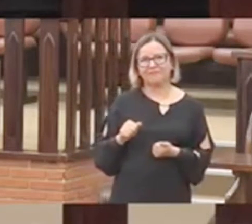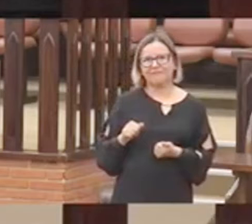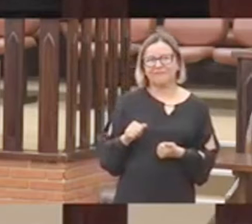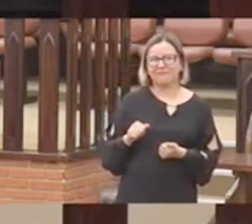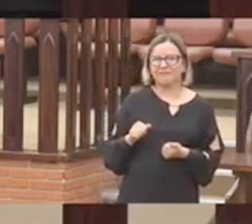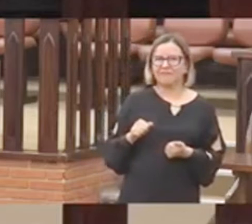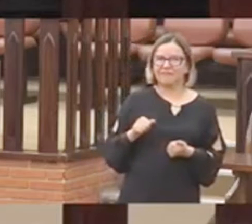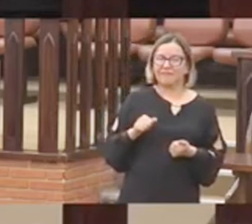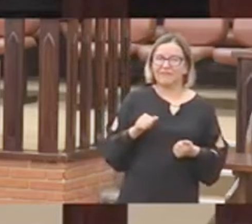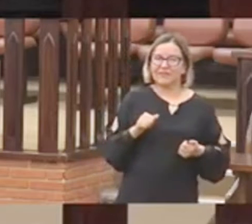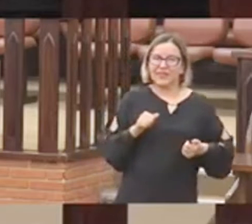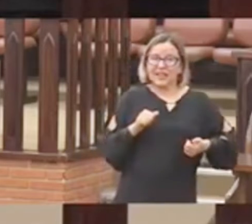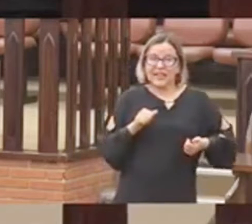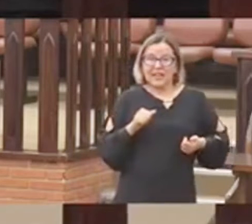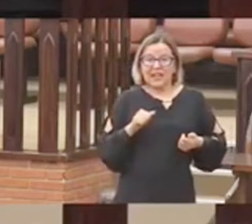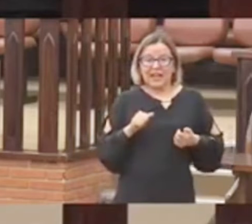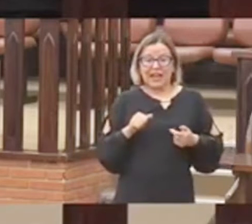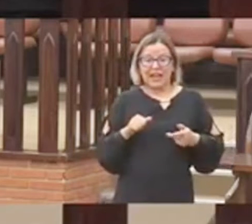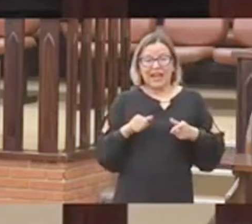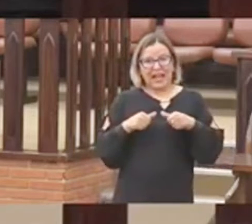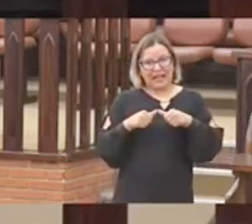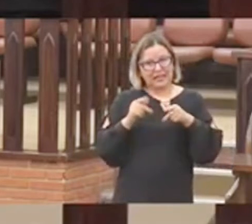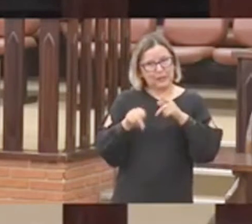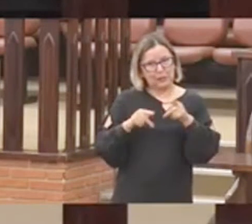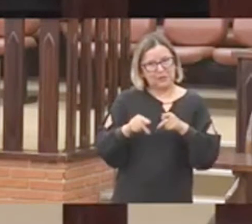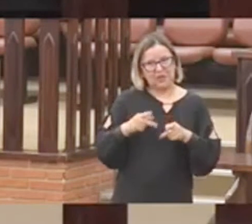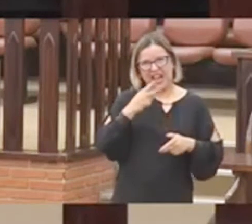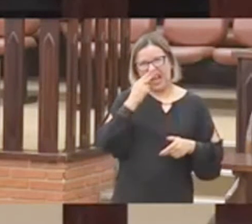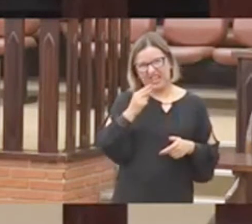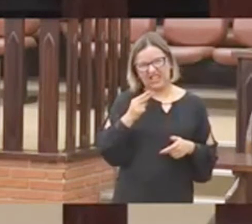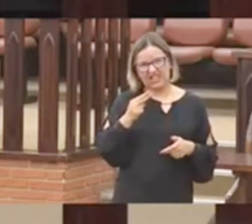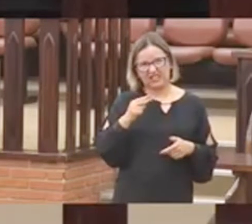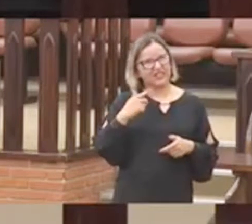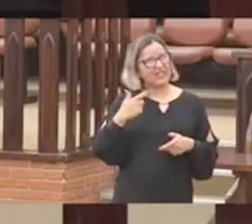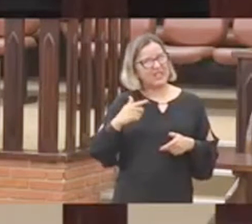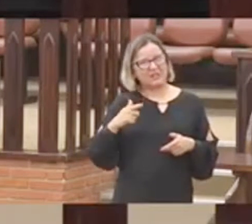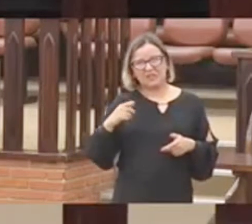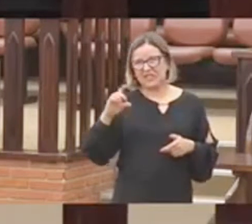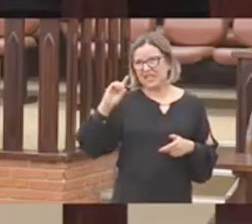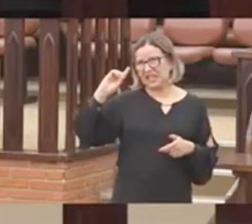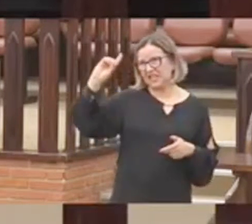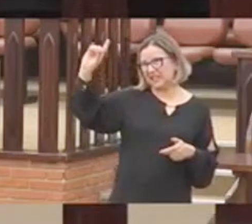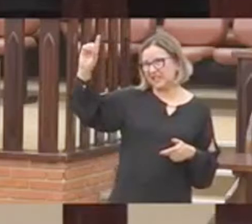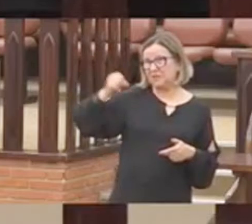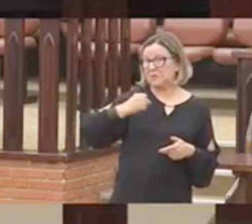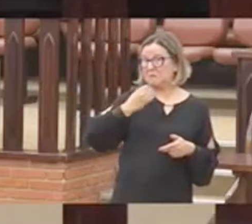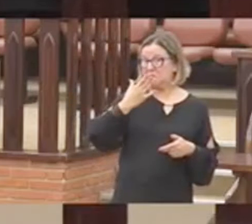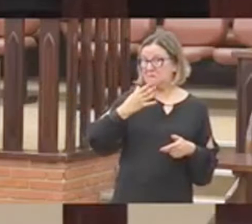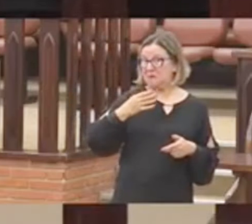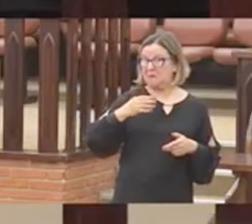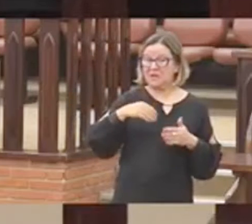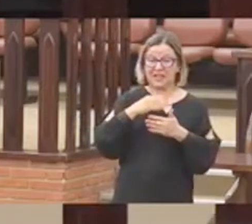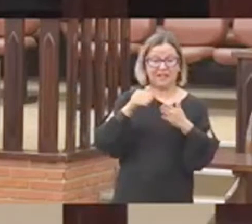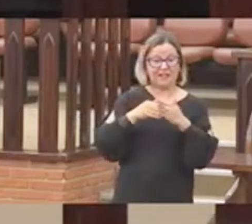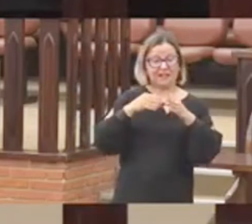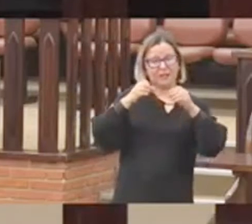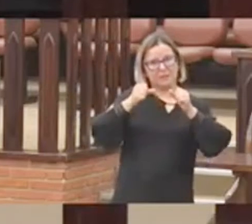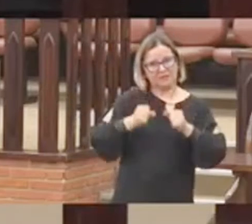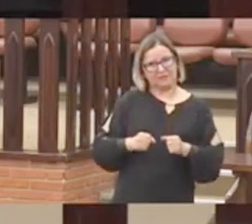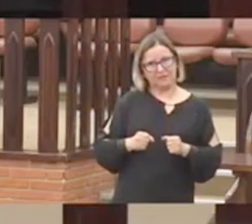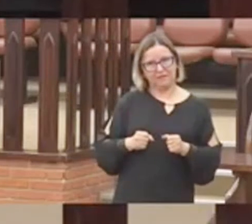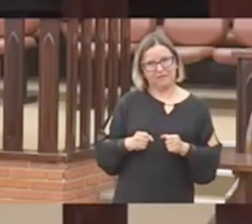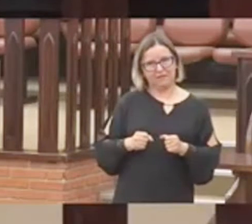não existe um Deus bom e onipotente. Isso sempre acaba surgindo. Mas e